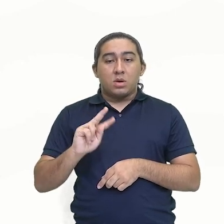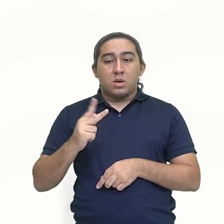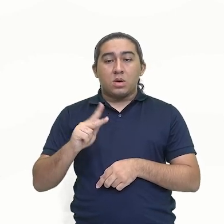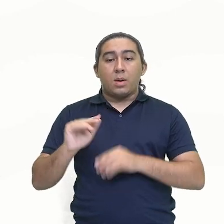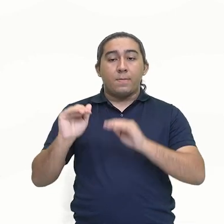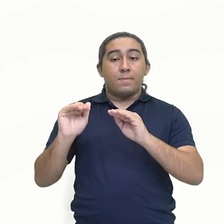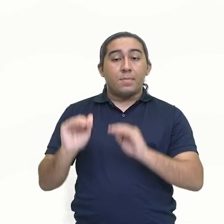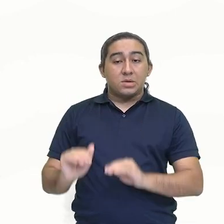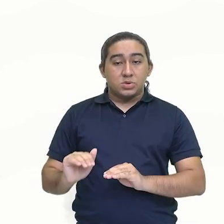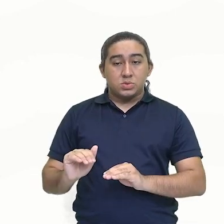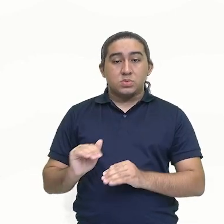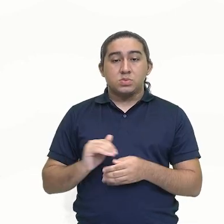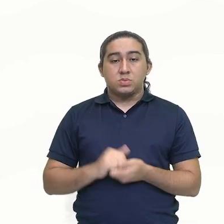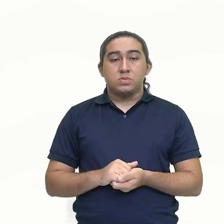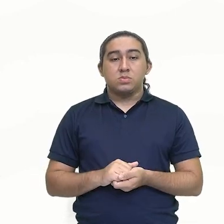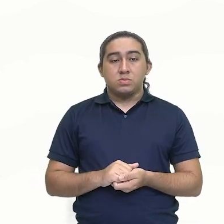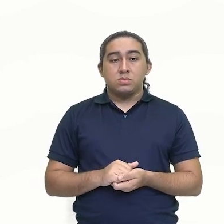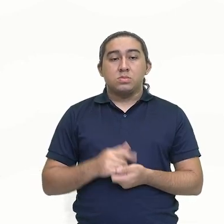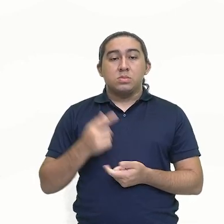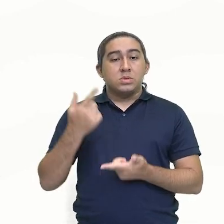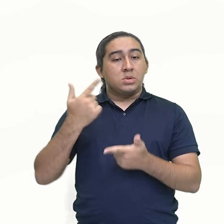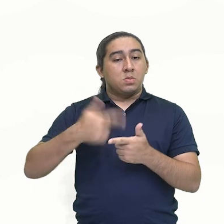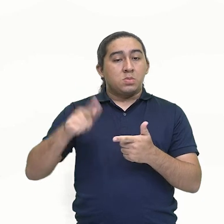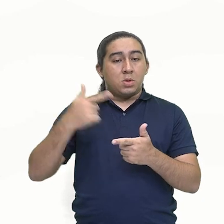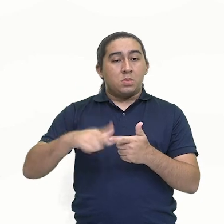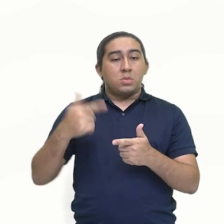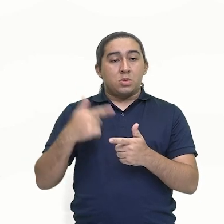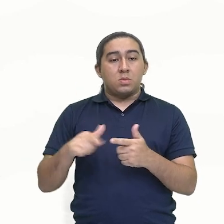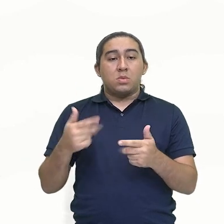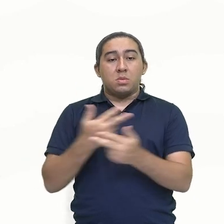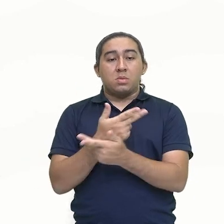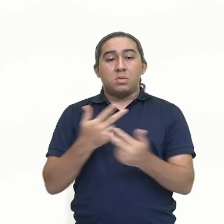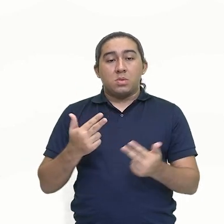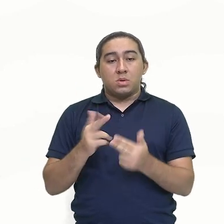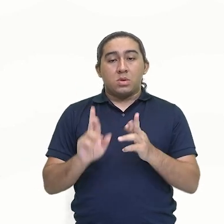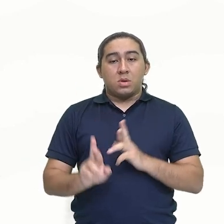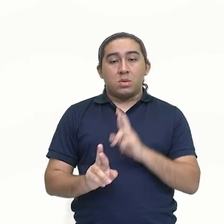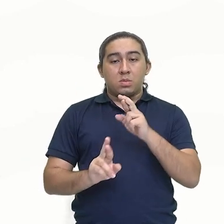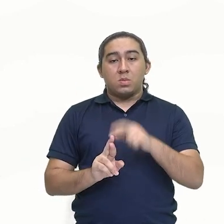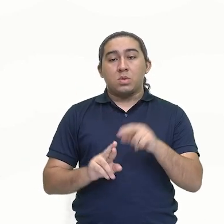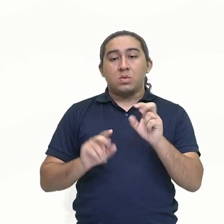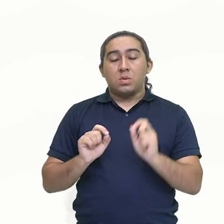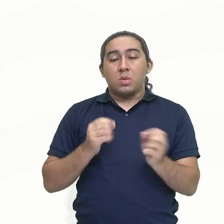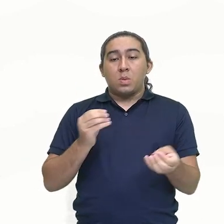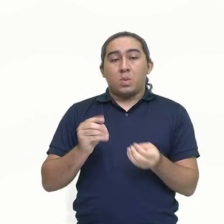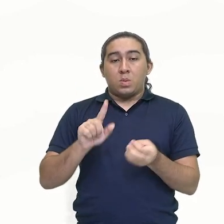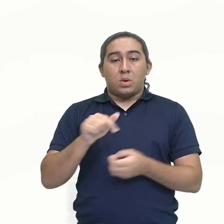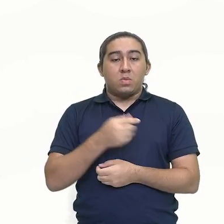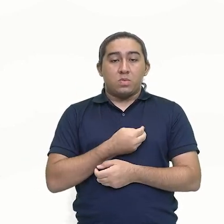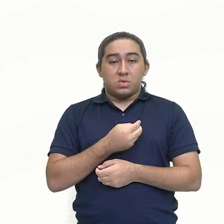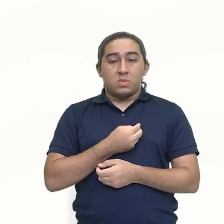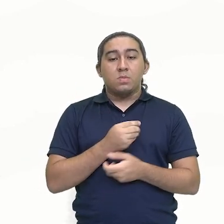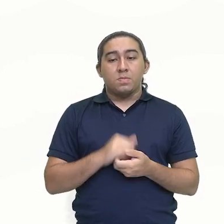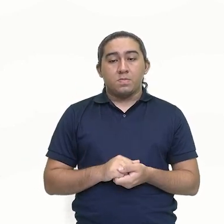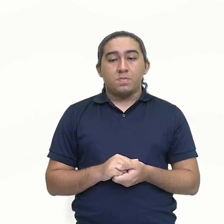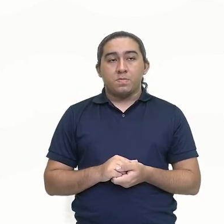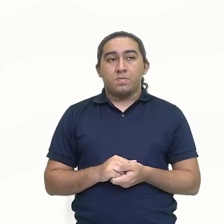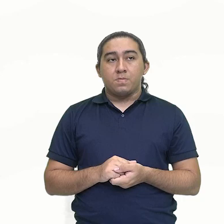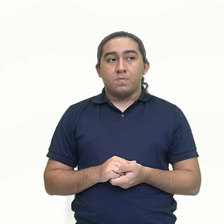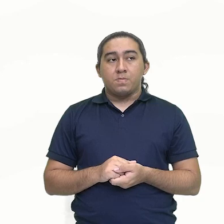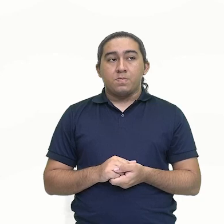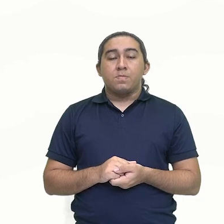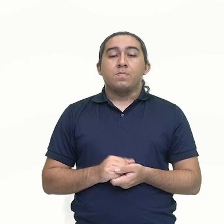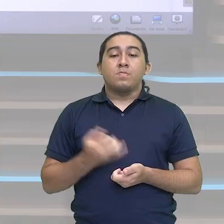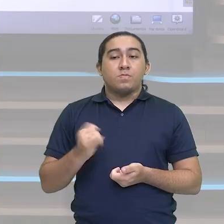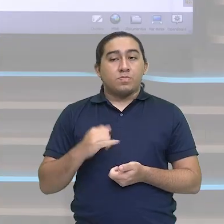baixo, né? Tem muitos problemas ali com relação à qualidade de vida. Então, quando a gente compara